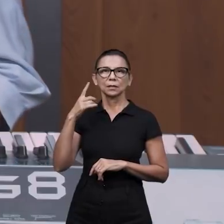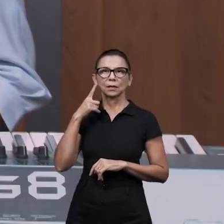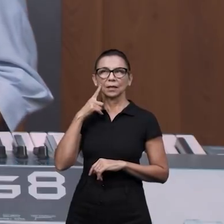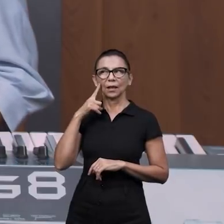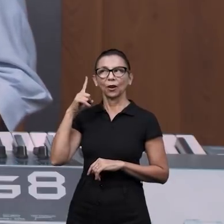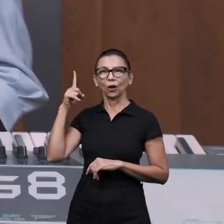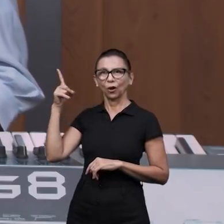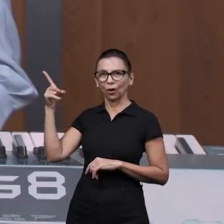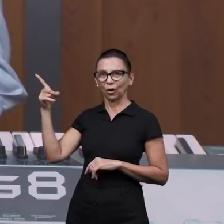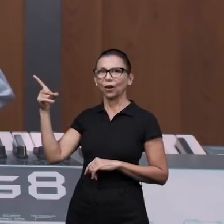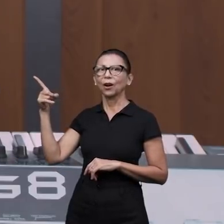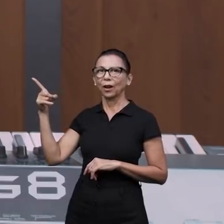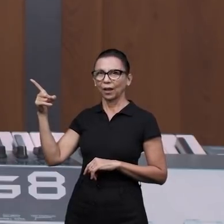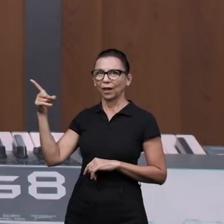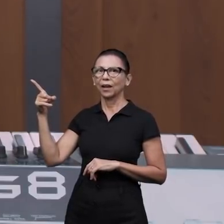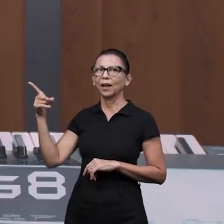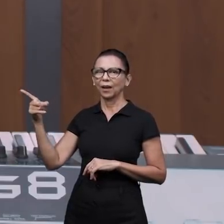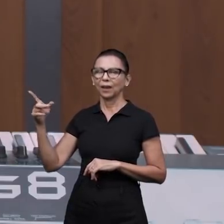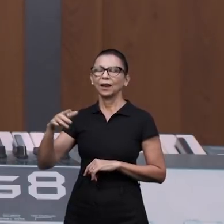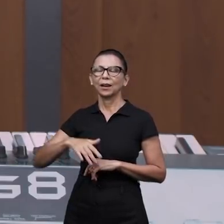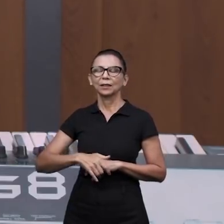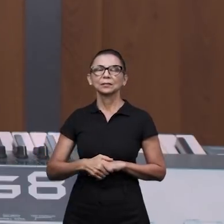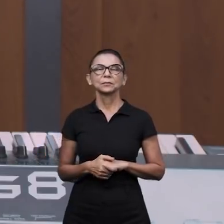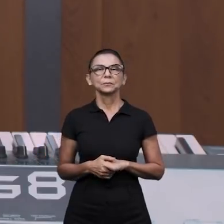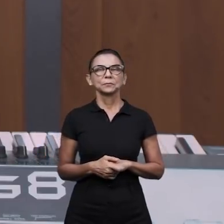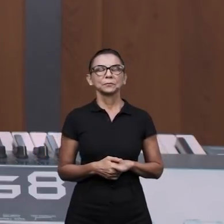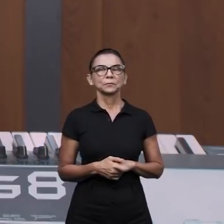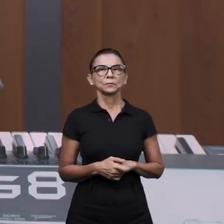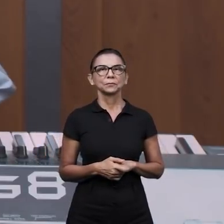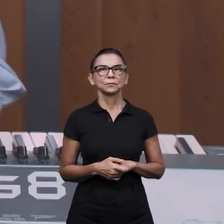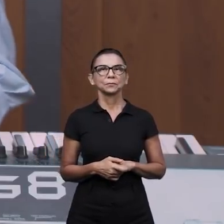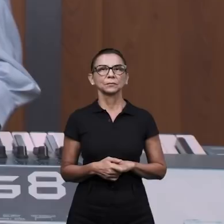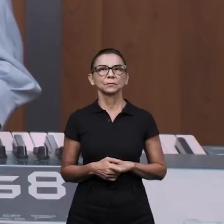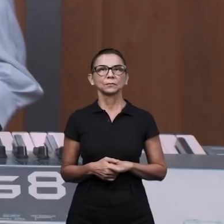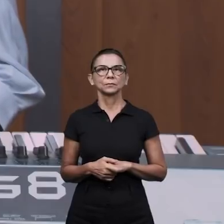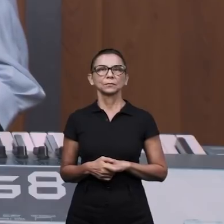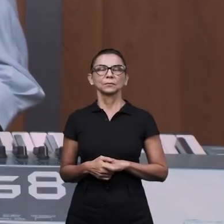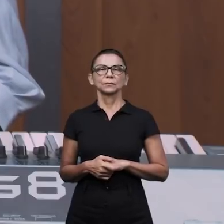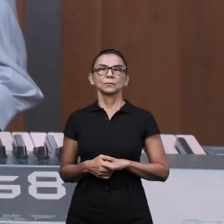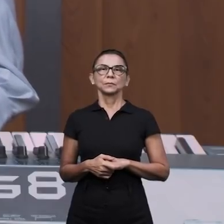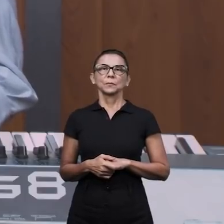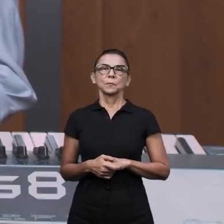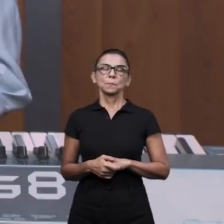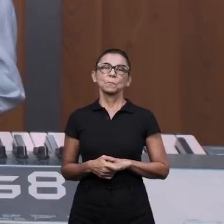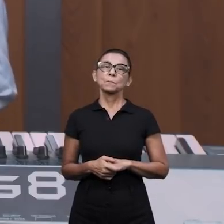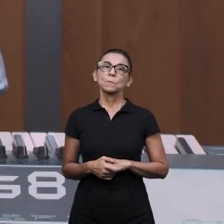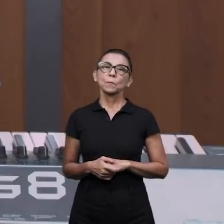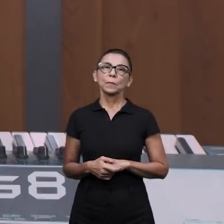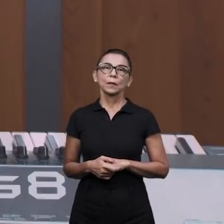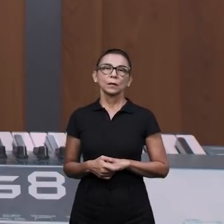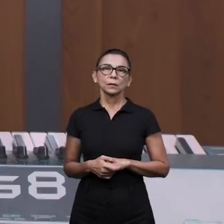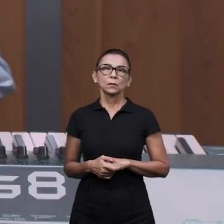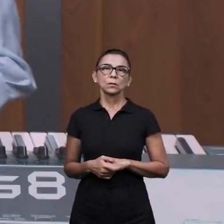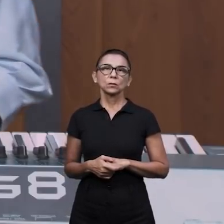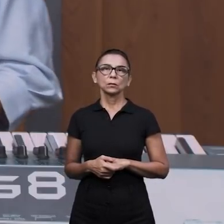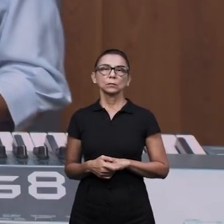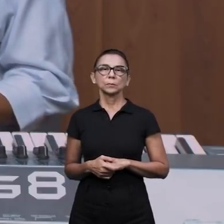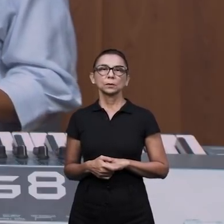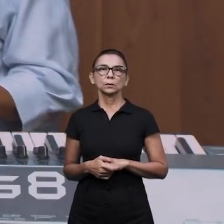Sol, sol, sol, lá, sol, si. Si, lá, sol. Si, lá, sol, mi, sol.